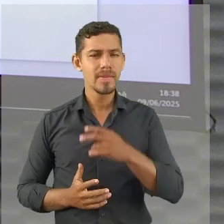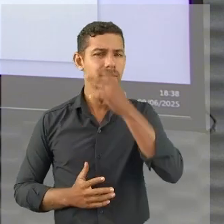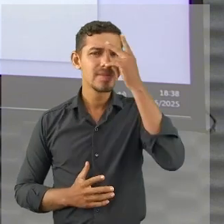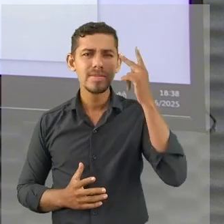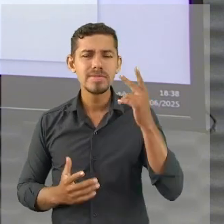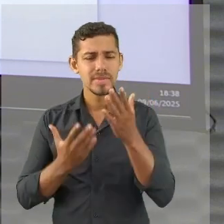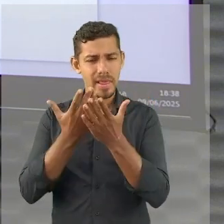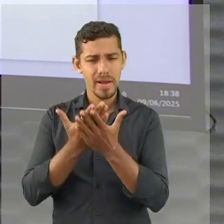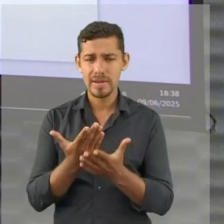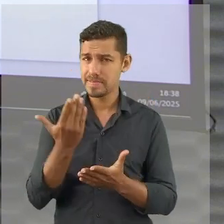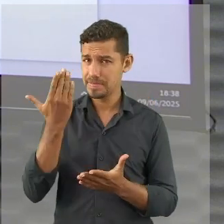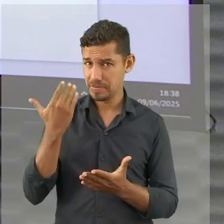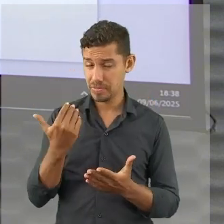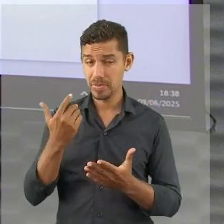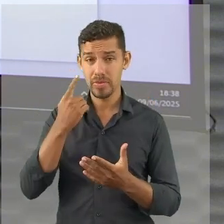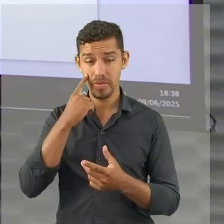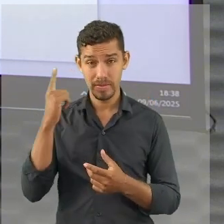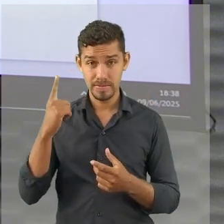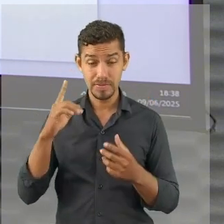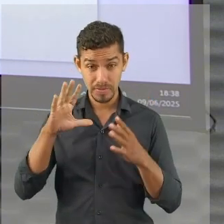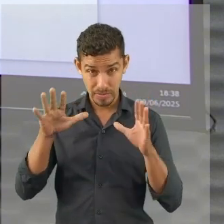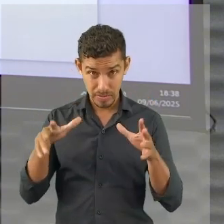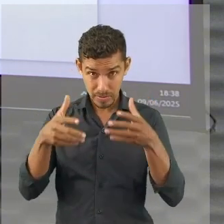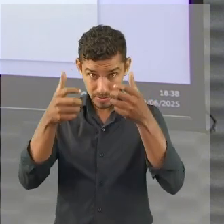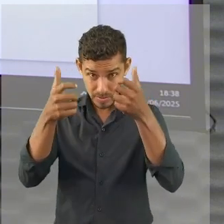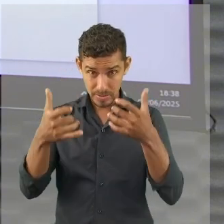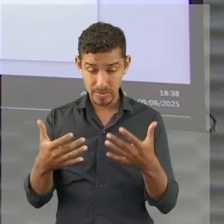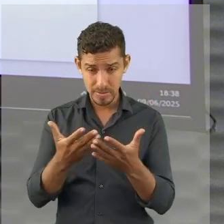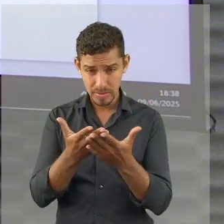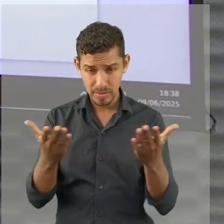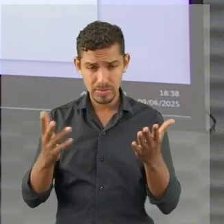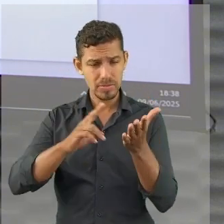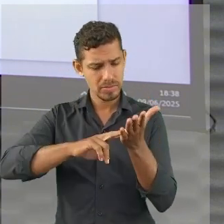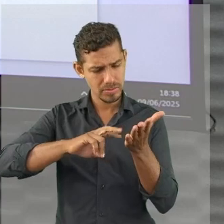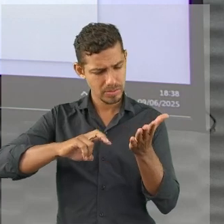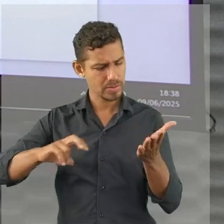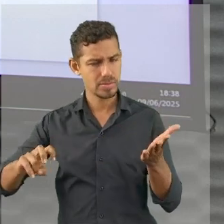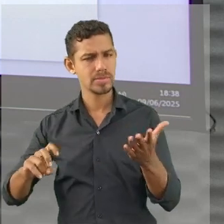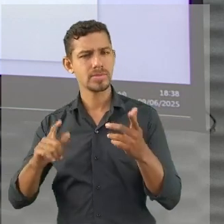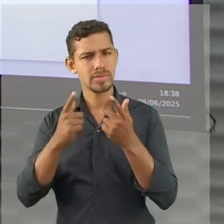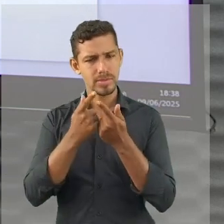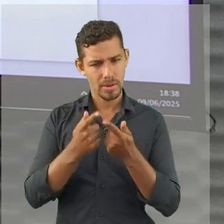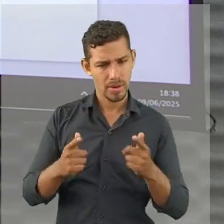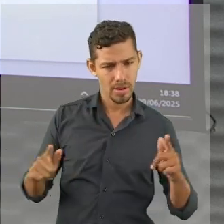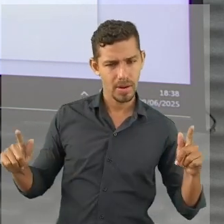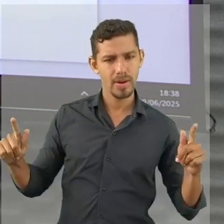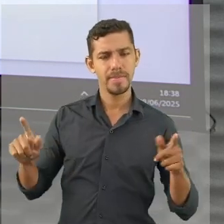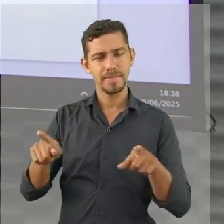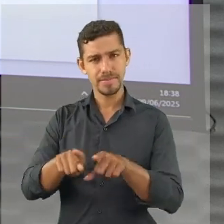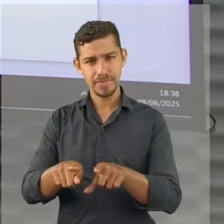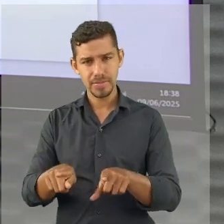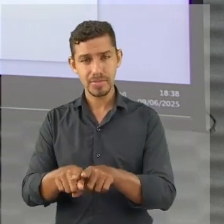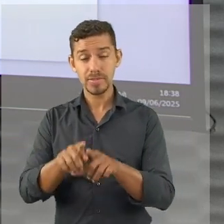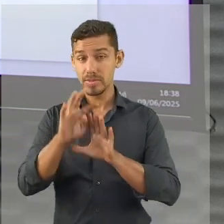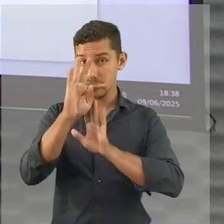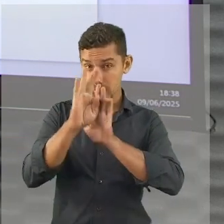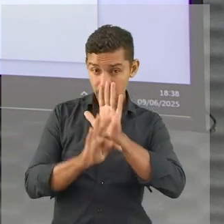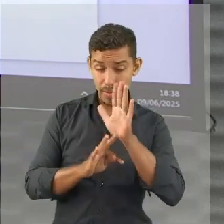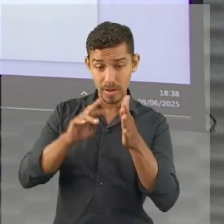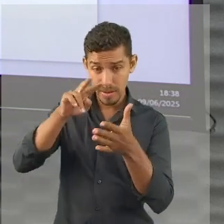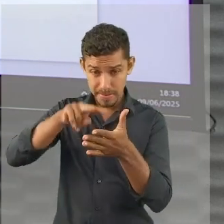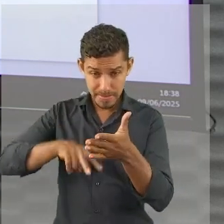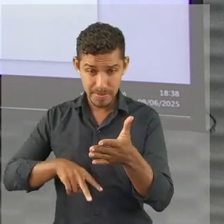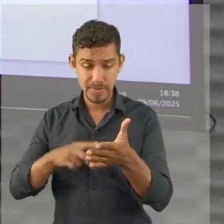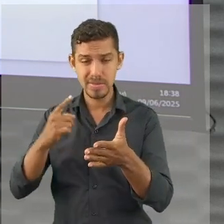na aula passada eu trouxe para vocês vocabulário, um pouquinho de gramática, interpretação textual,